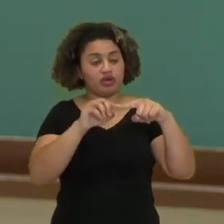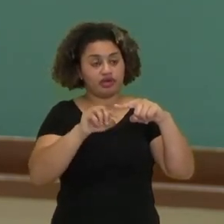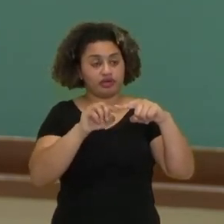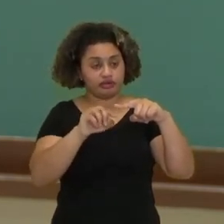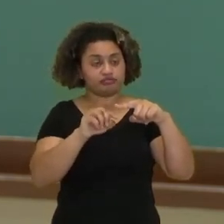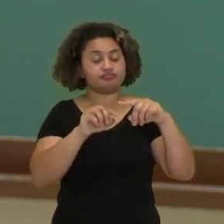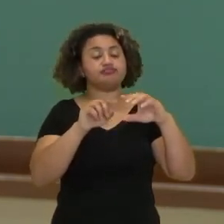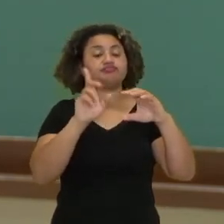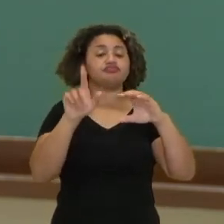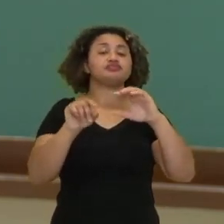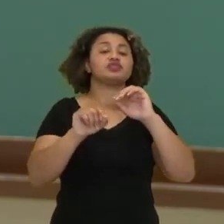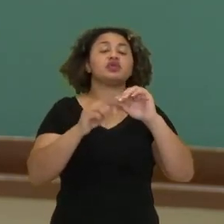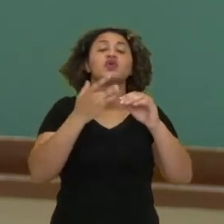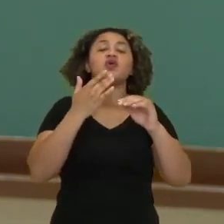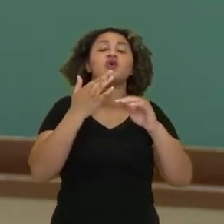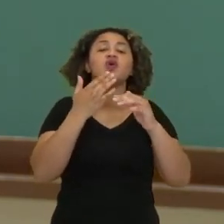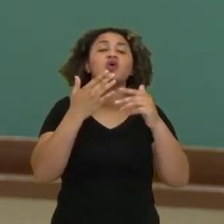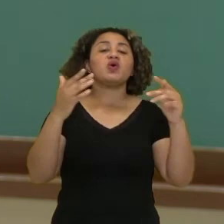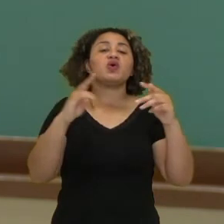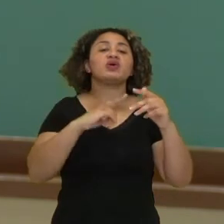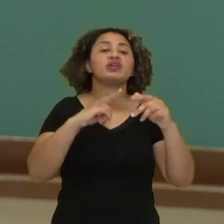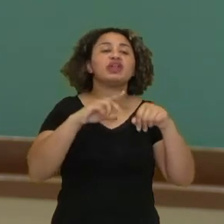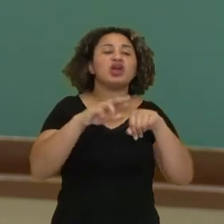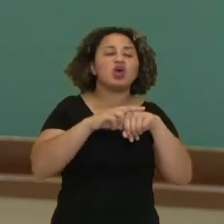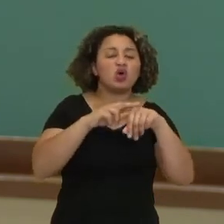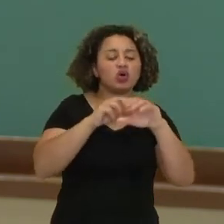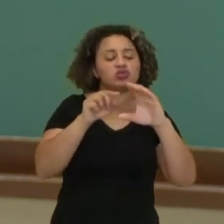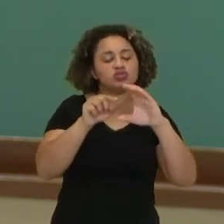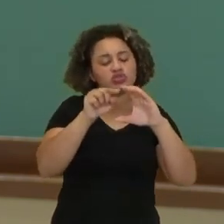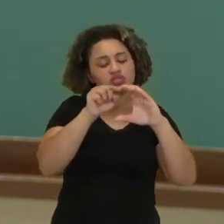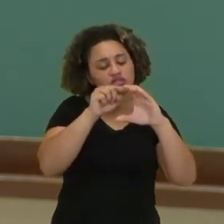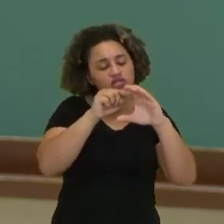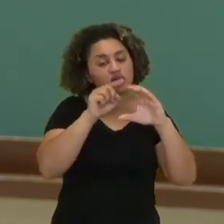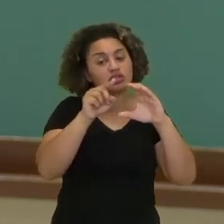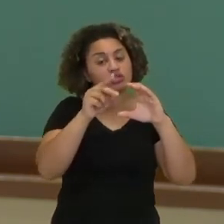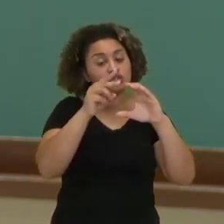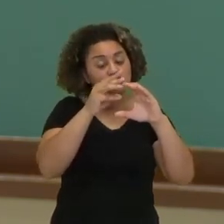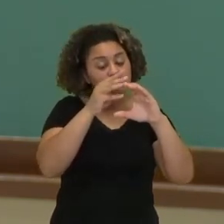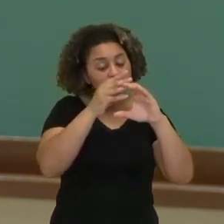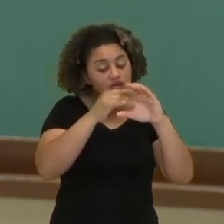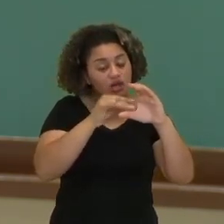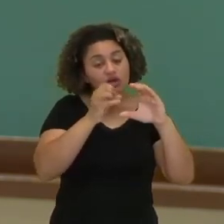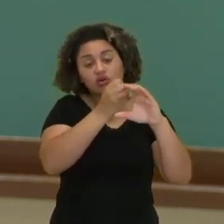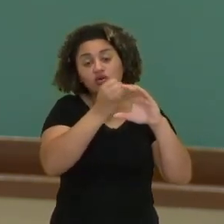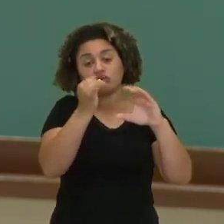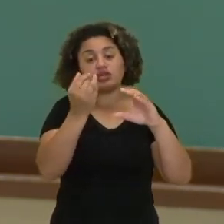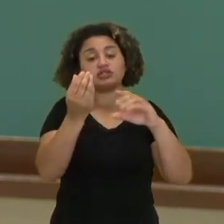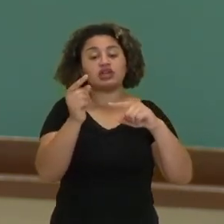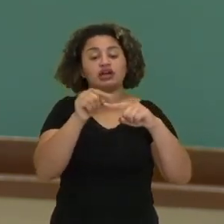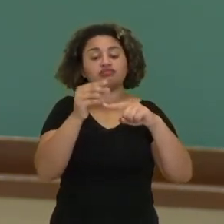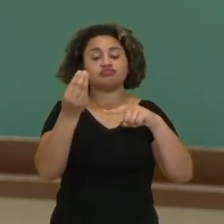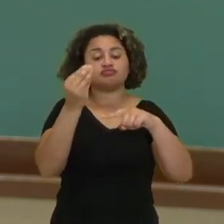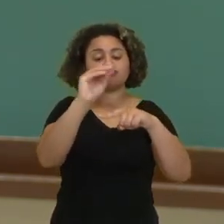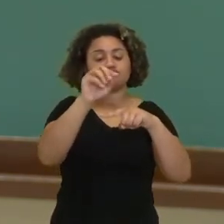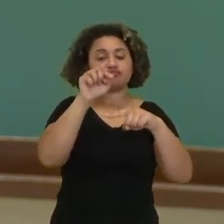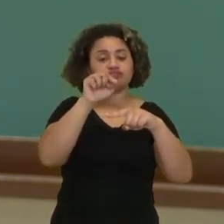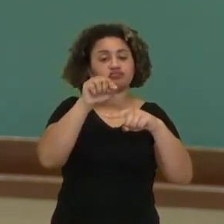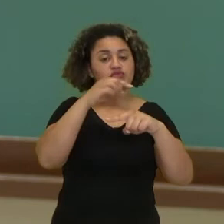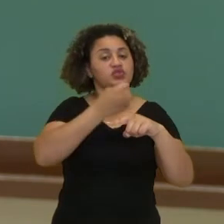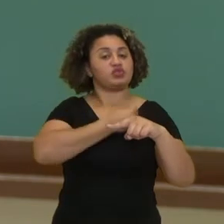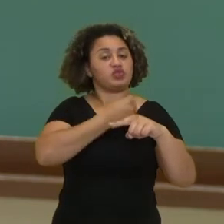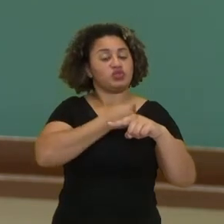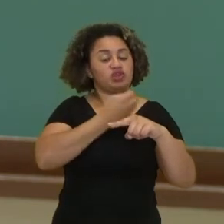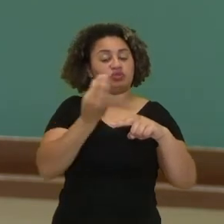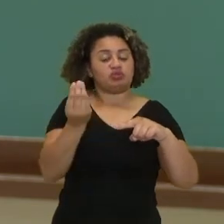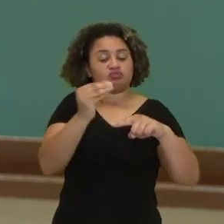fração. E a parte colorida? Bom, a parte colorida em roxo, ela vai representar a parte do